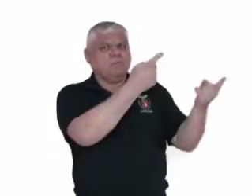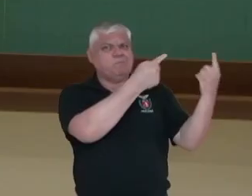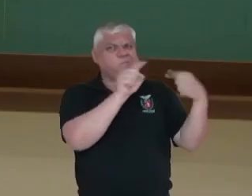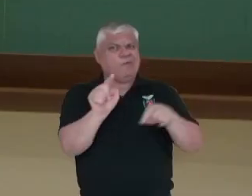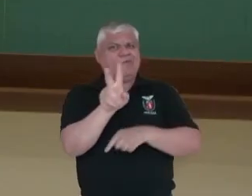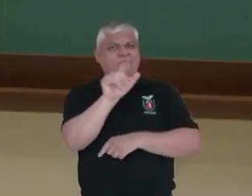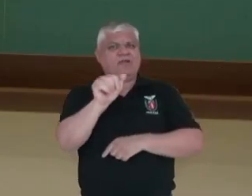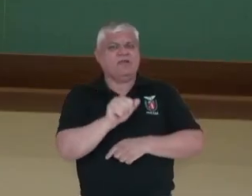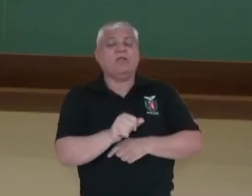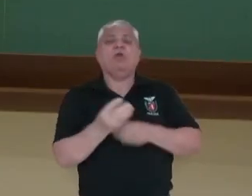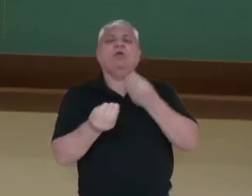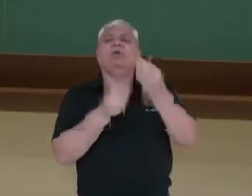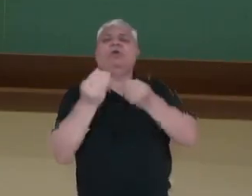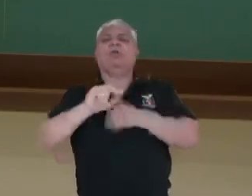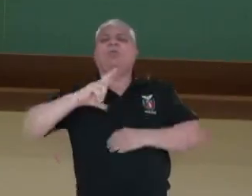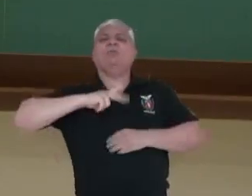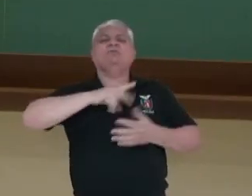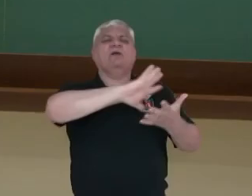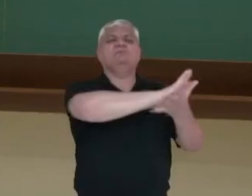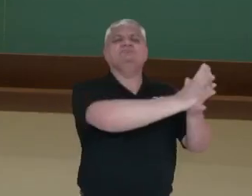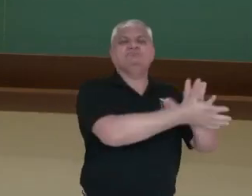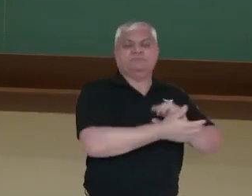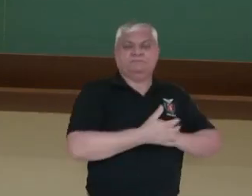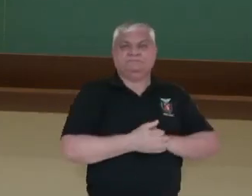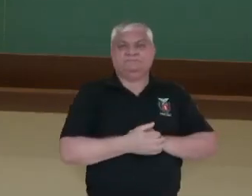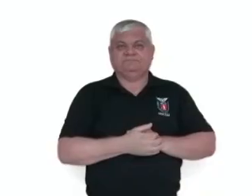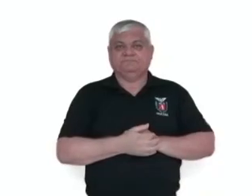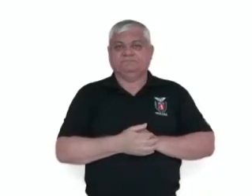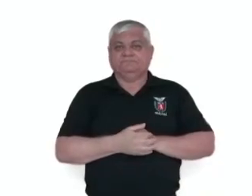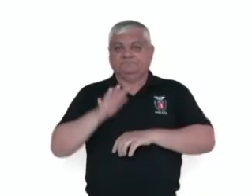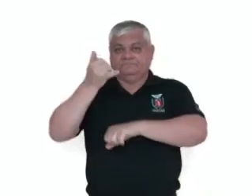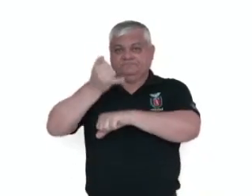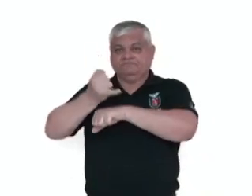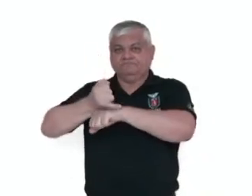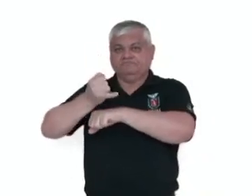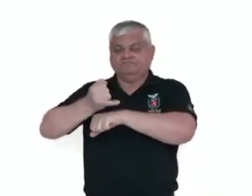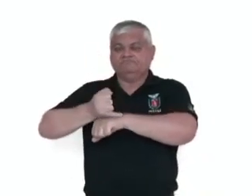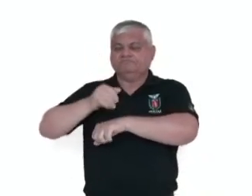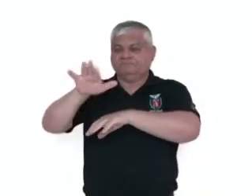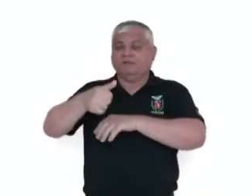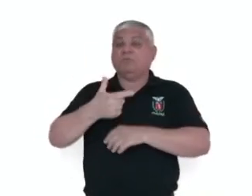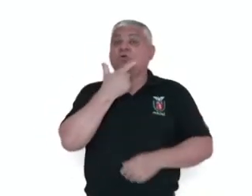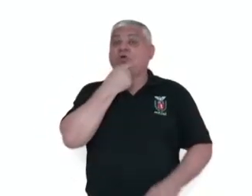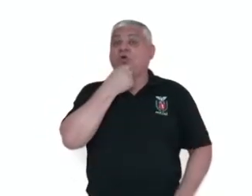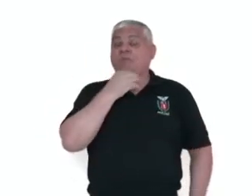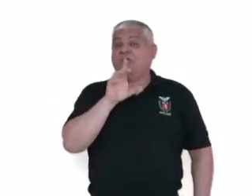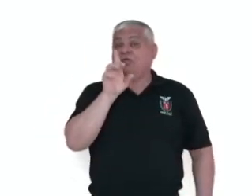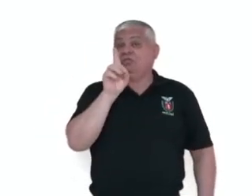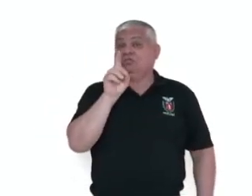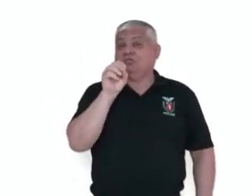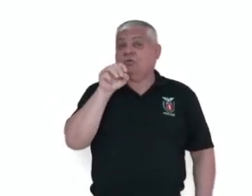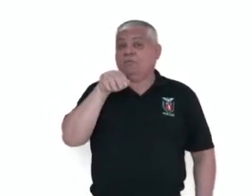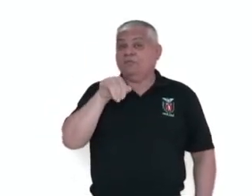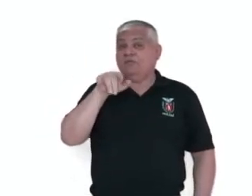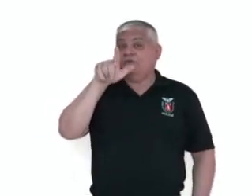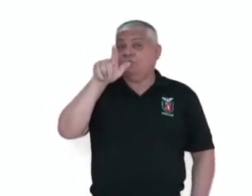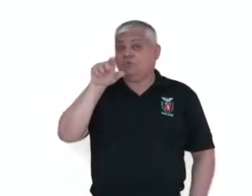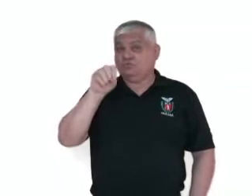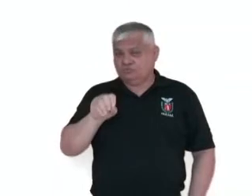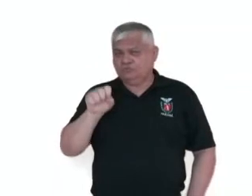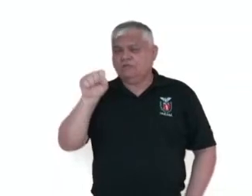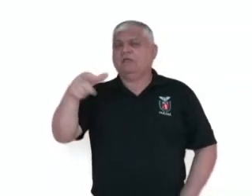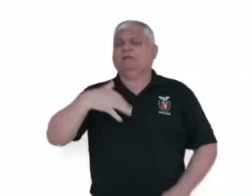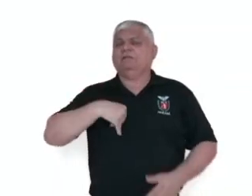de Palmares? As autoridades contrataram o bandeirante Domingos Jorge Velho e a